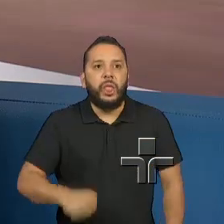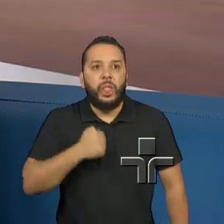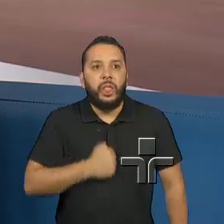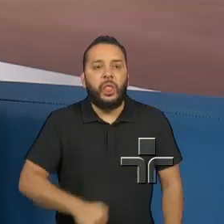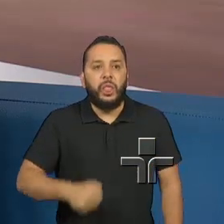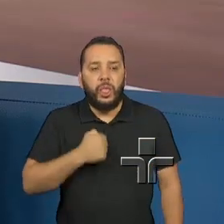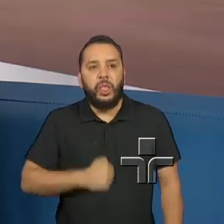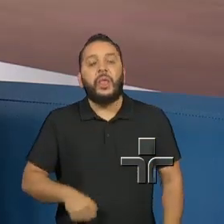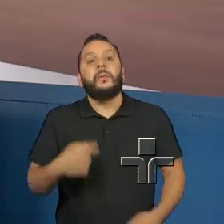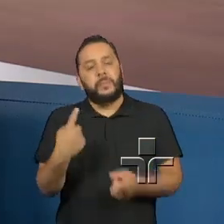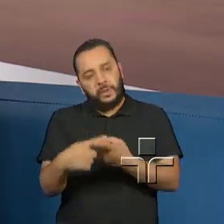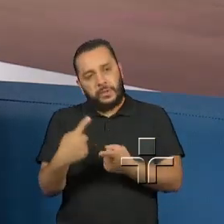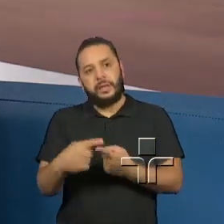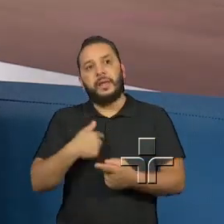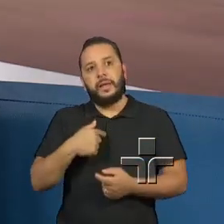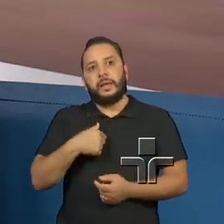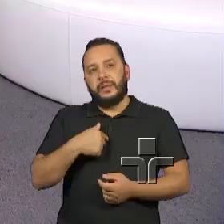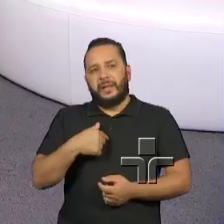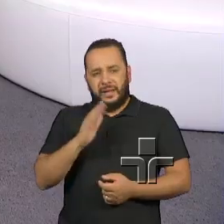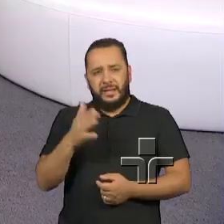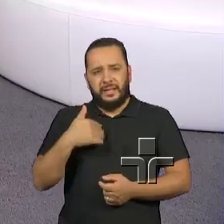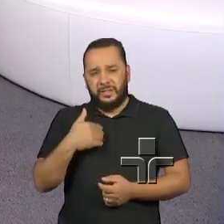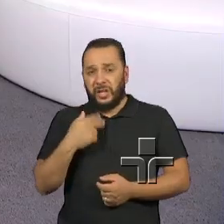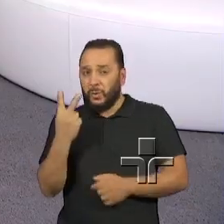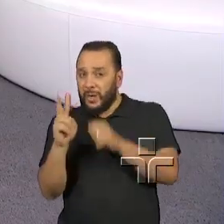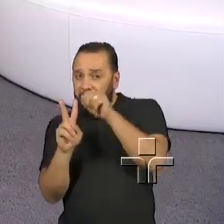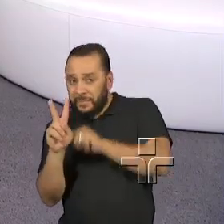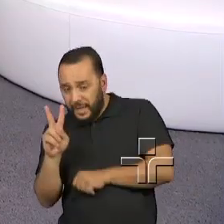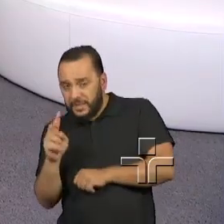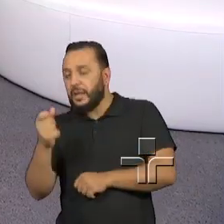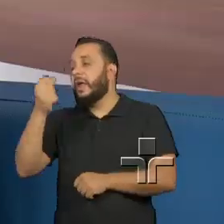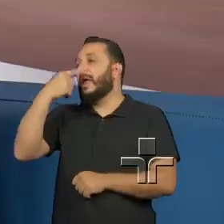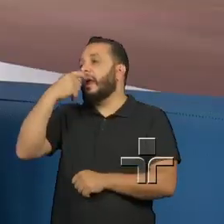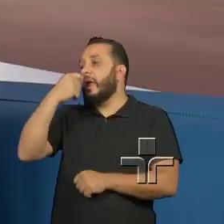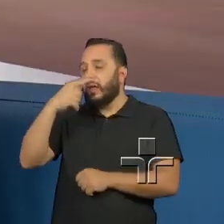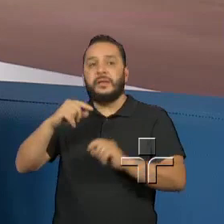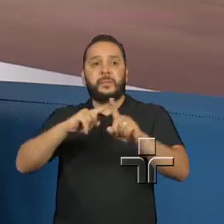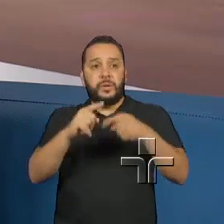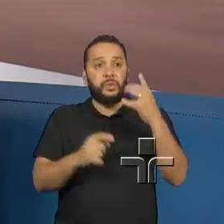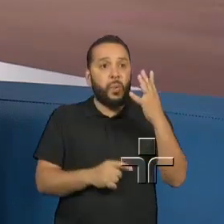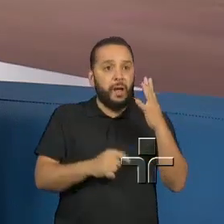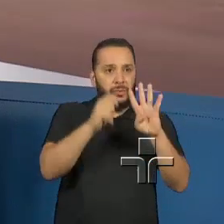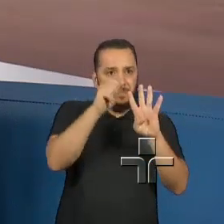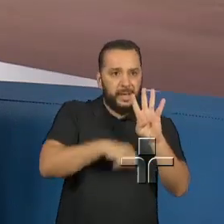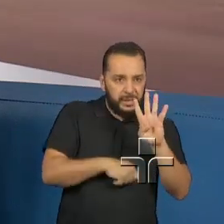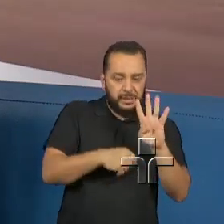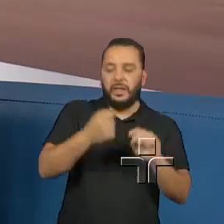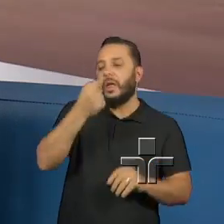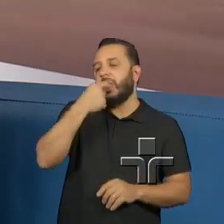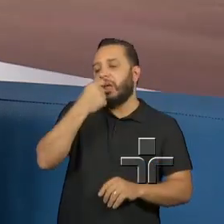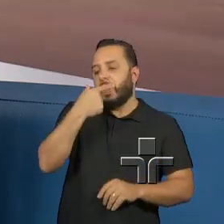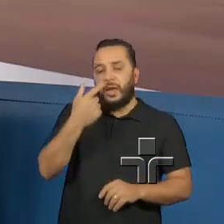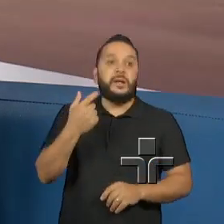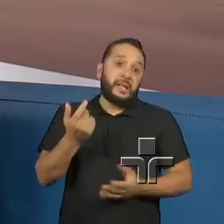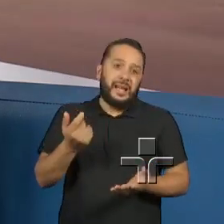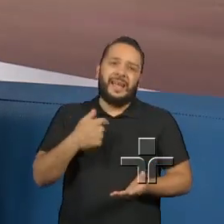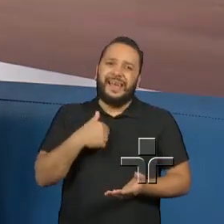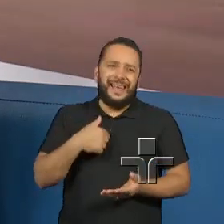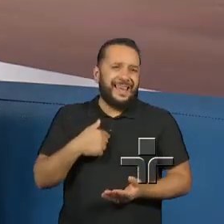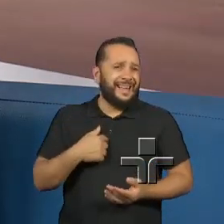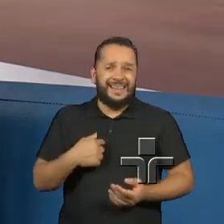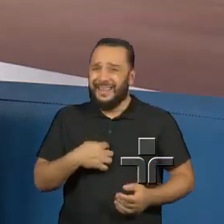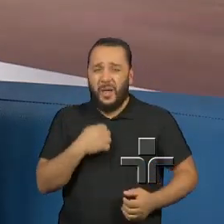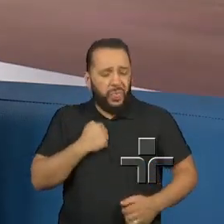dose com 2 meses e a segunda com 4. Acho que é isso, né, doutora? Isso. E as duas ele teve muita reação. Então, eu